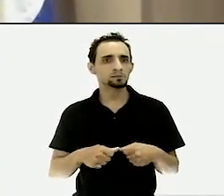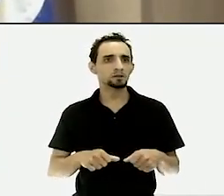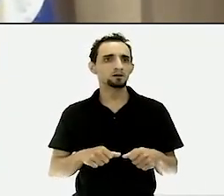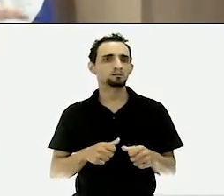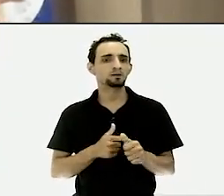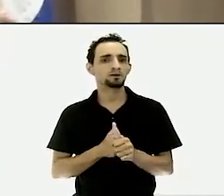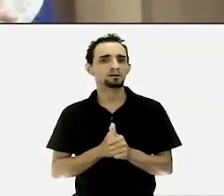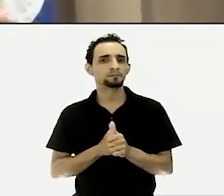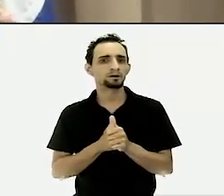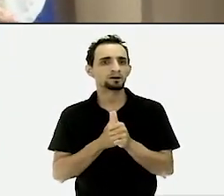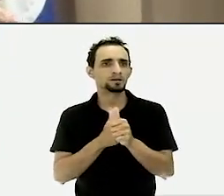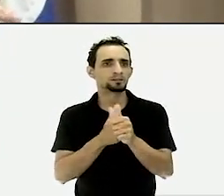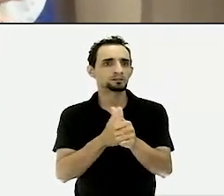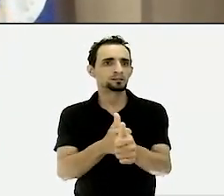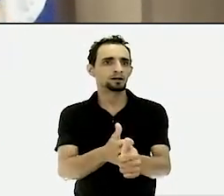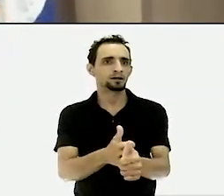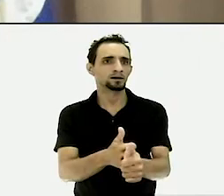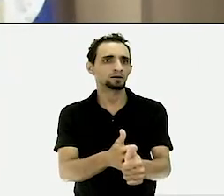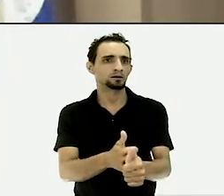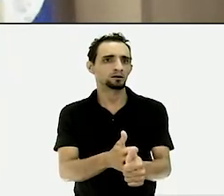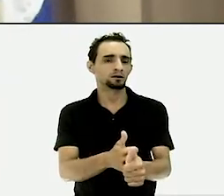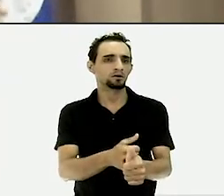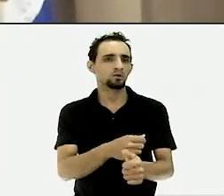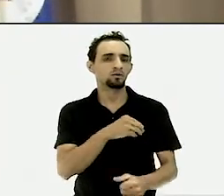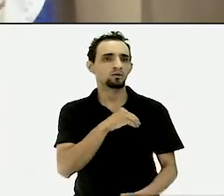representantes o calor,